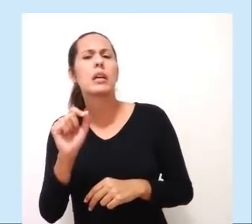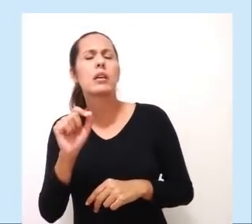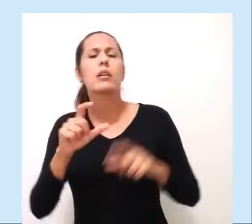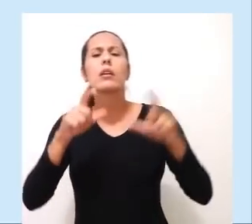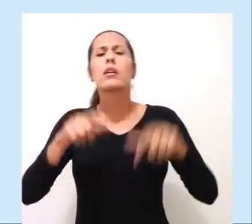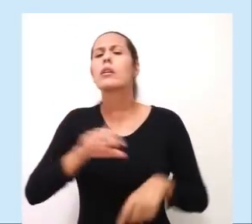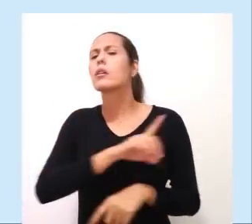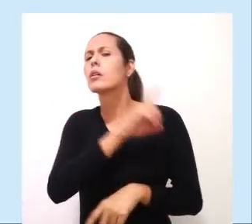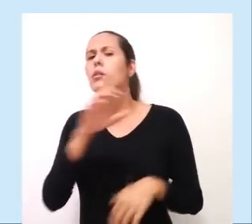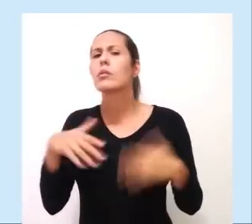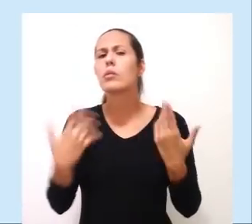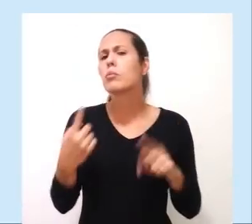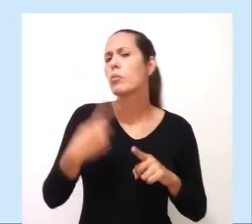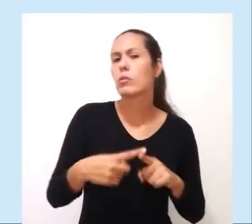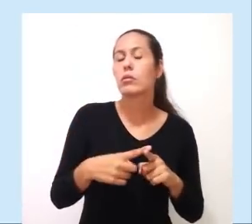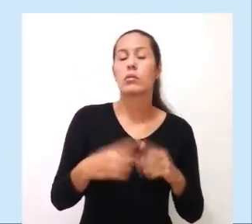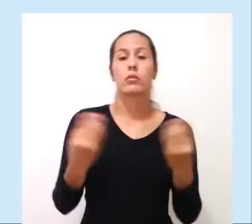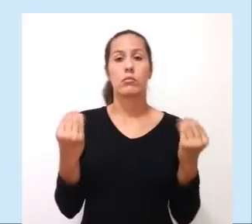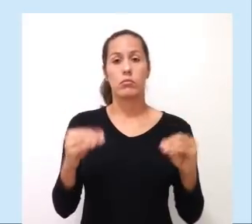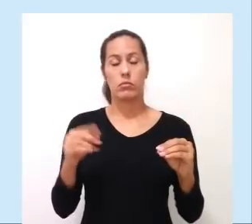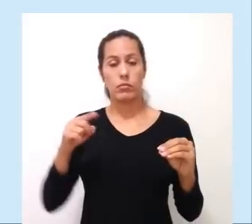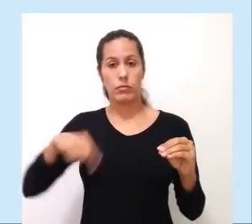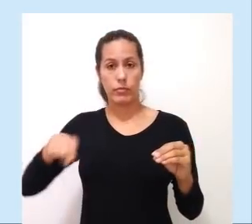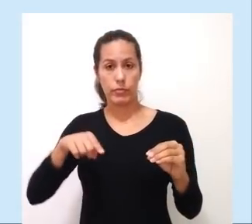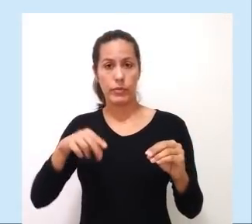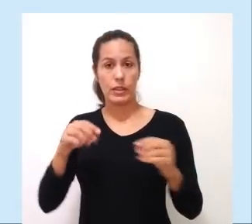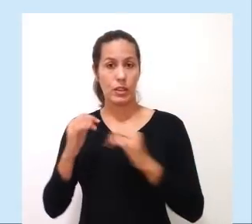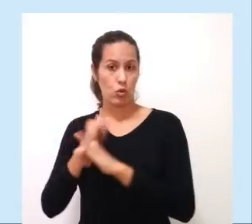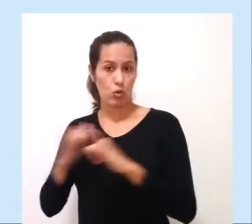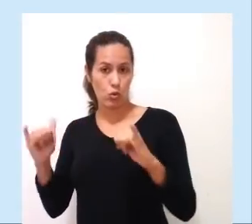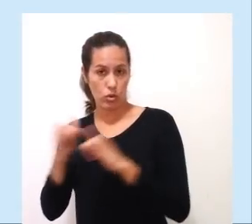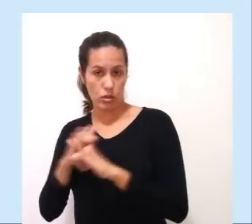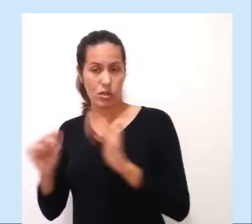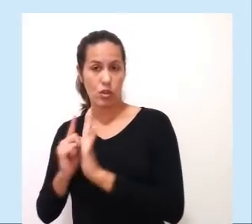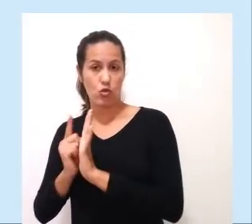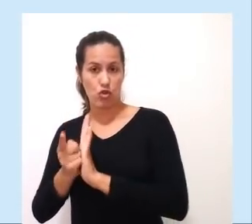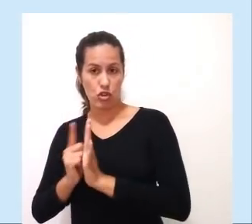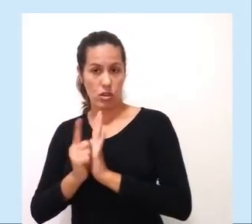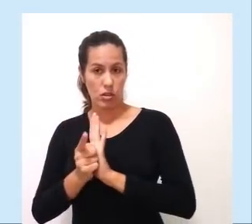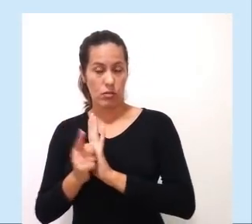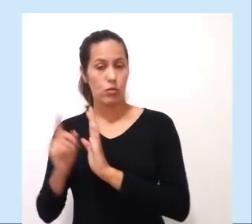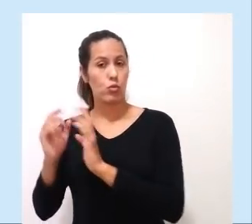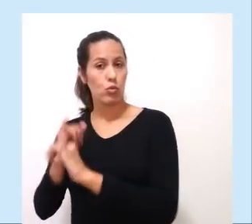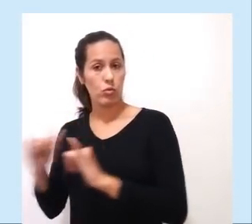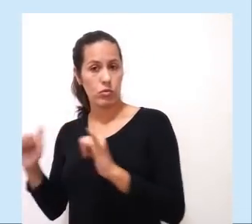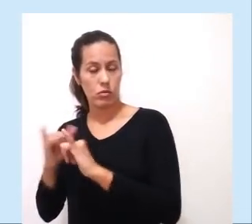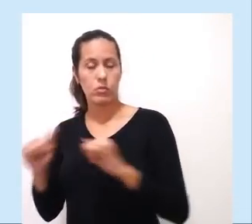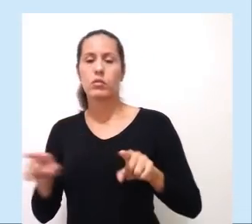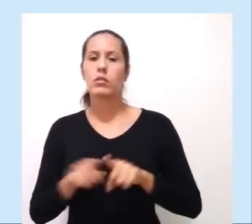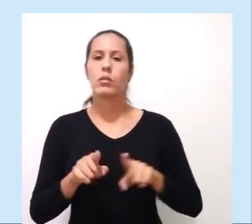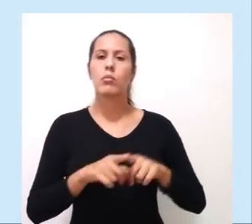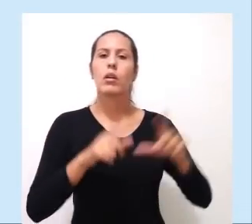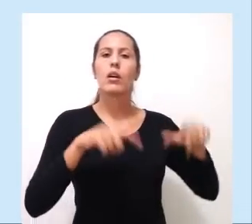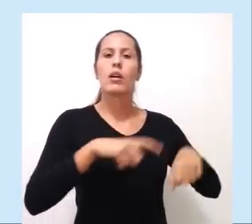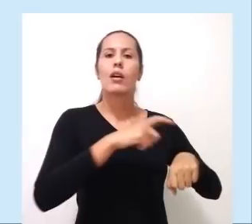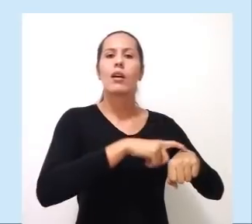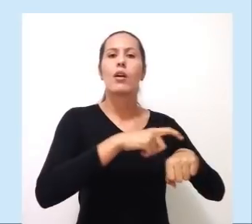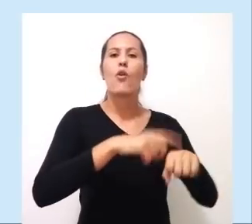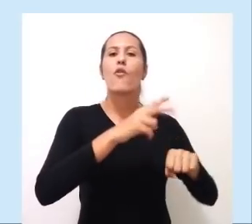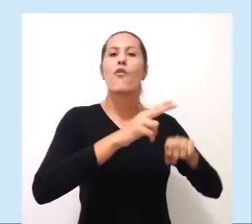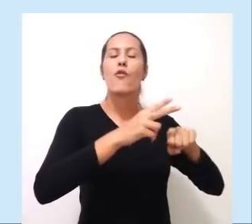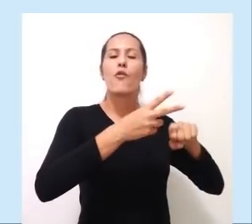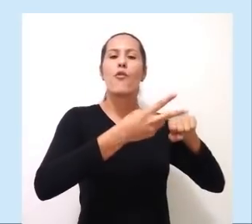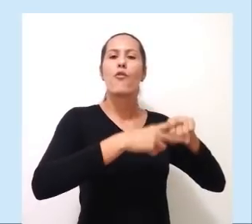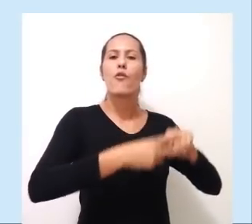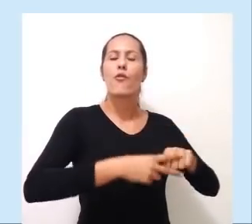também utilizar a questão dos verbos. Então, a notícia, o gênero notícia e os modos verbais,